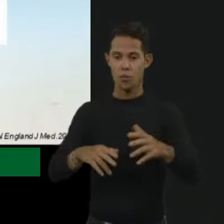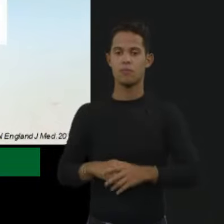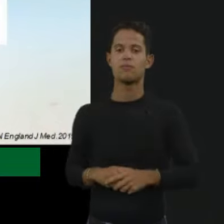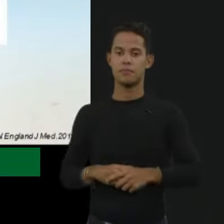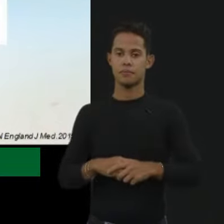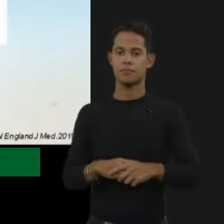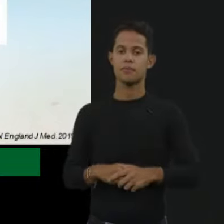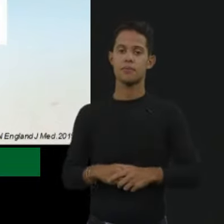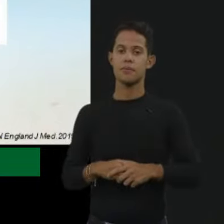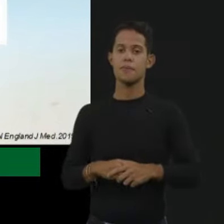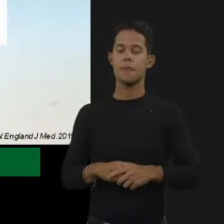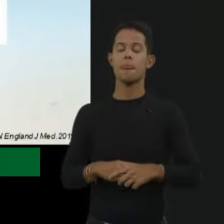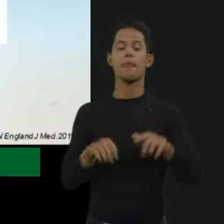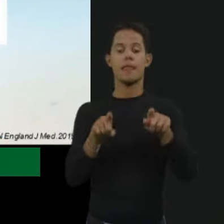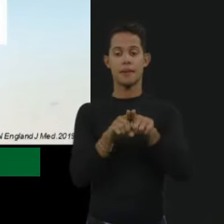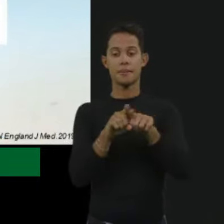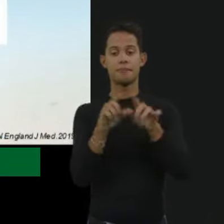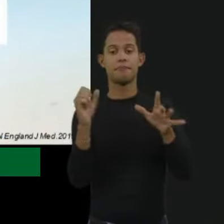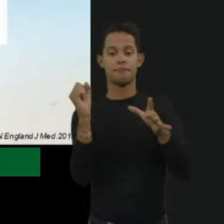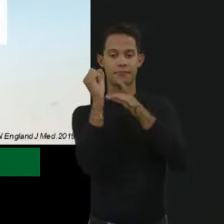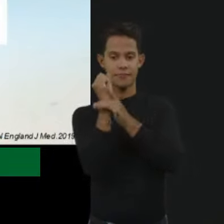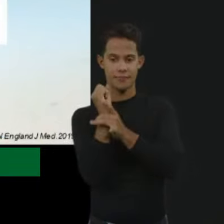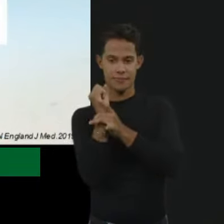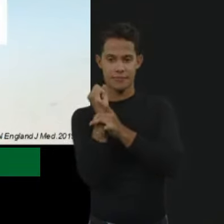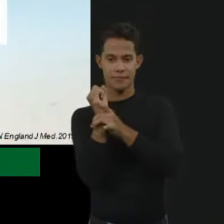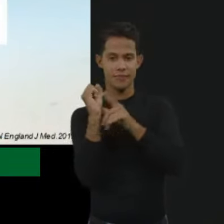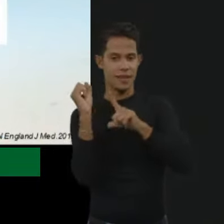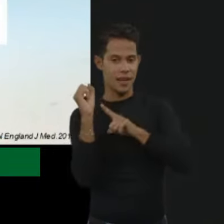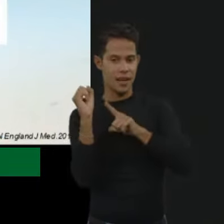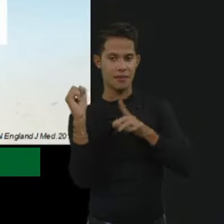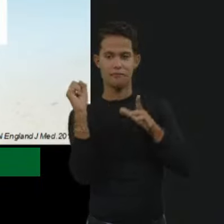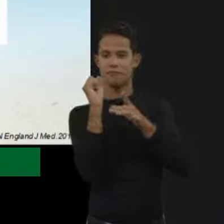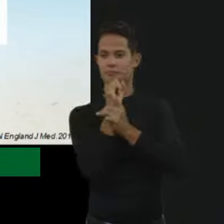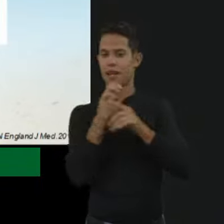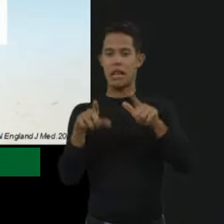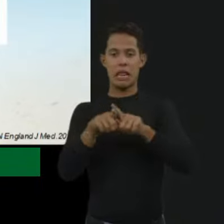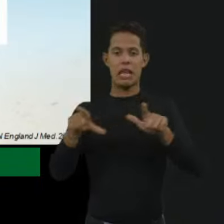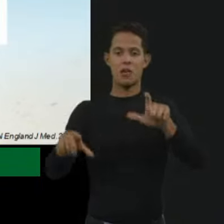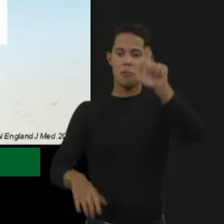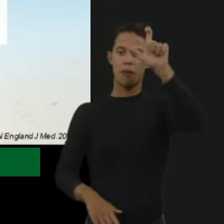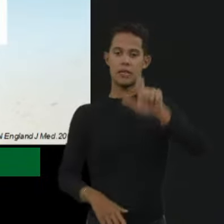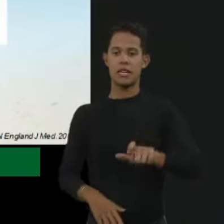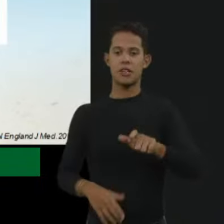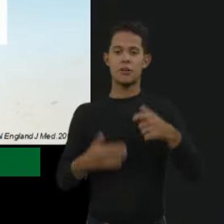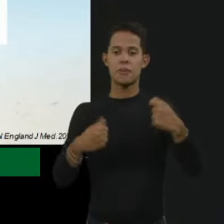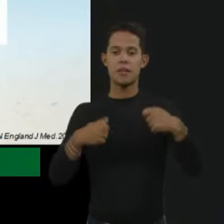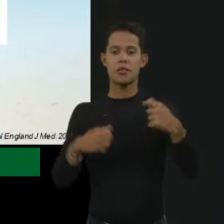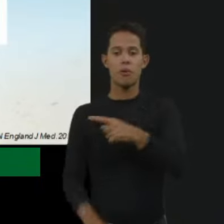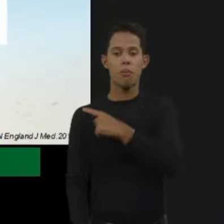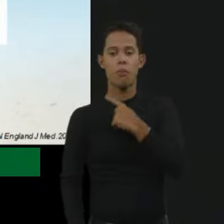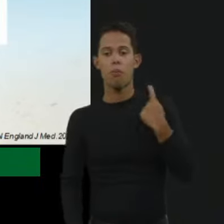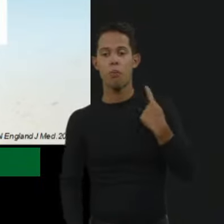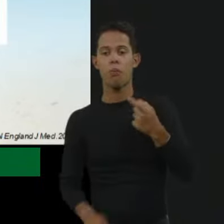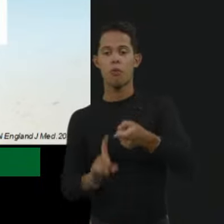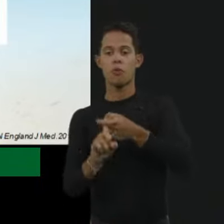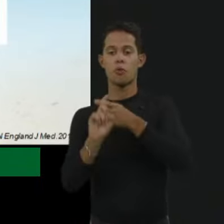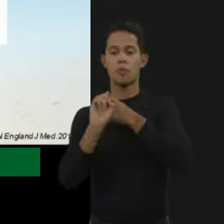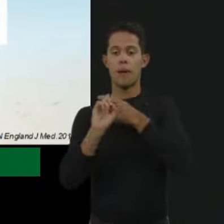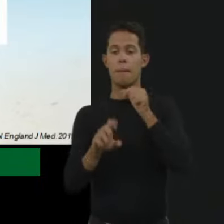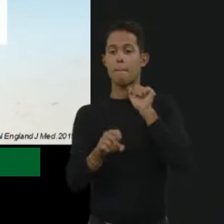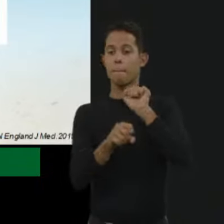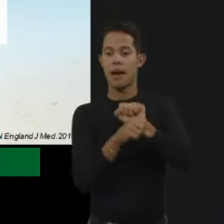Bastante seguro, né? Nenhum paciente precisou suspender o tratamento. Como eu falei,